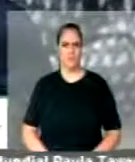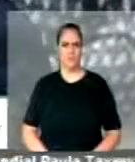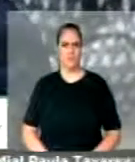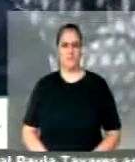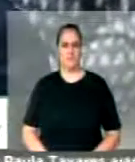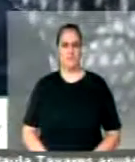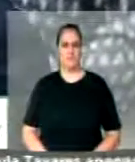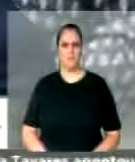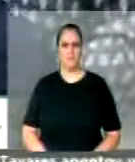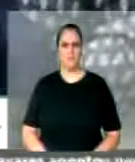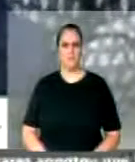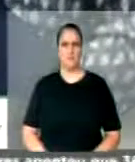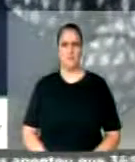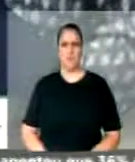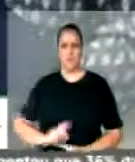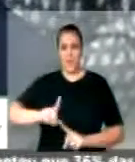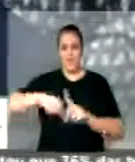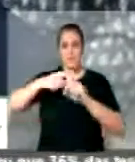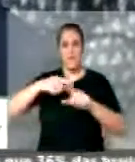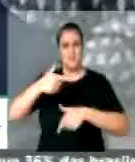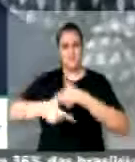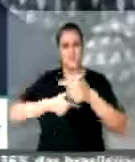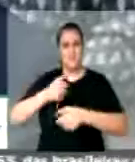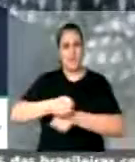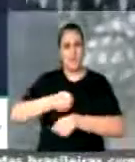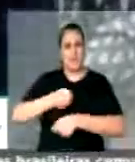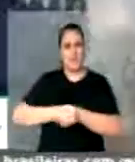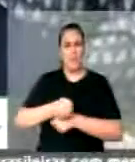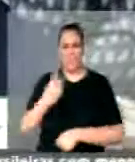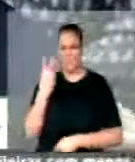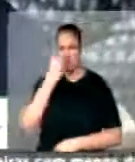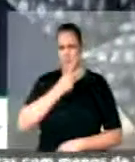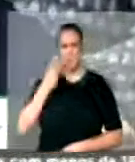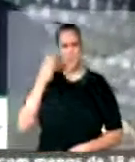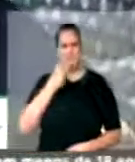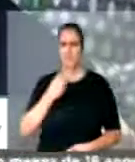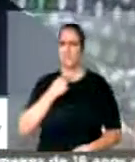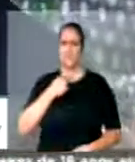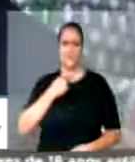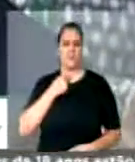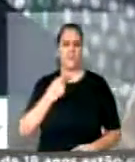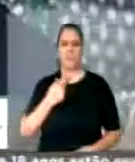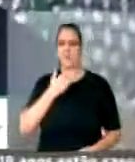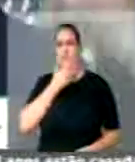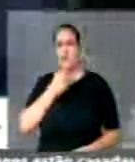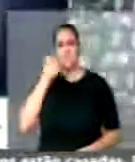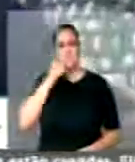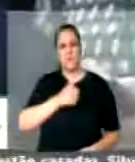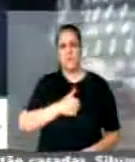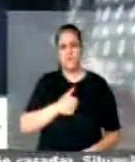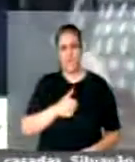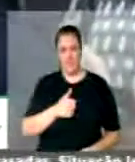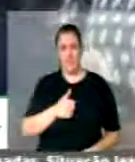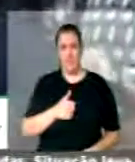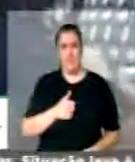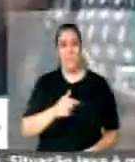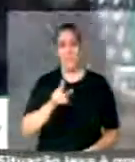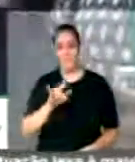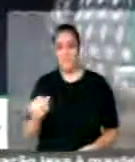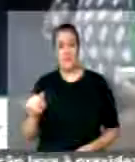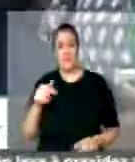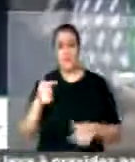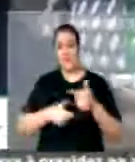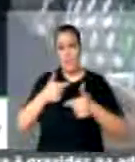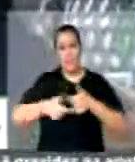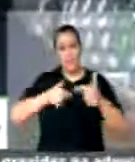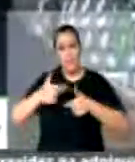extra. Homens e mulheres, pela reforma previdenciária, terão que morrer trabalhando, e pela